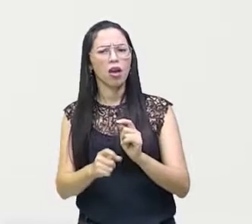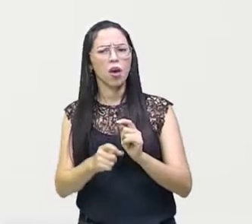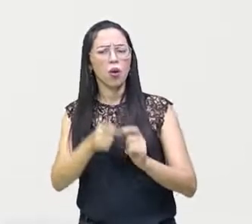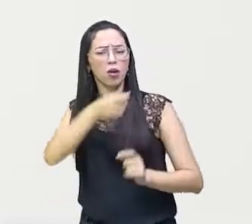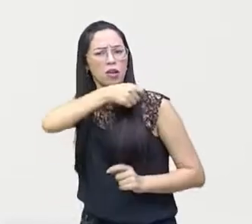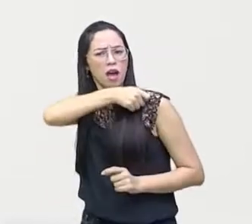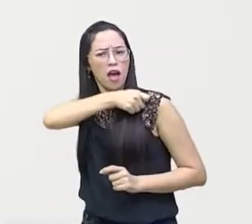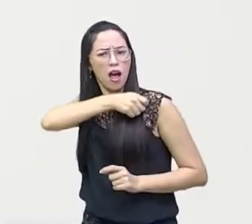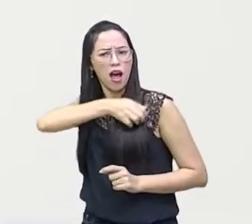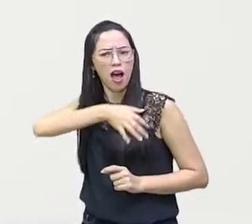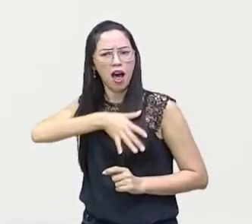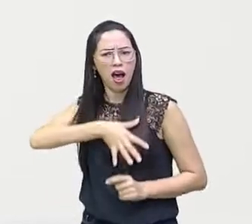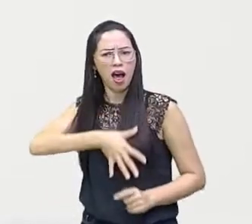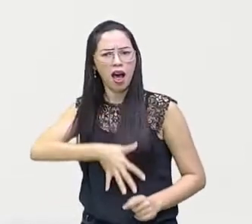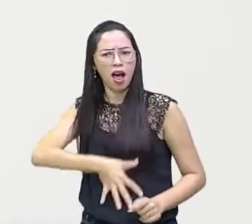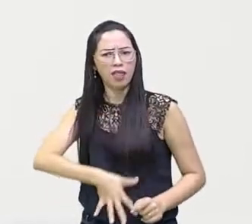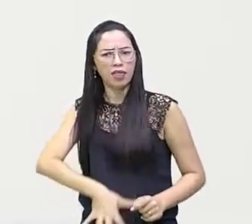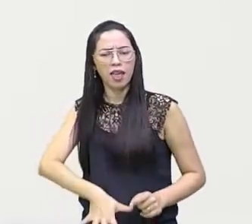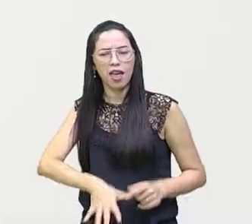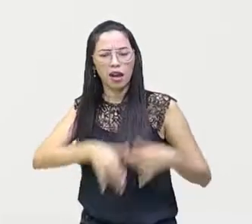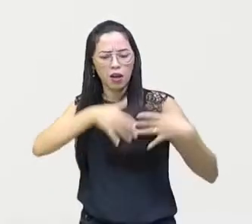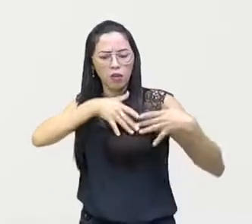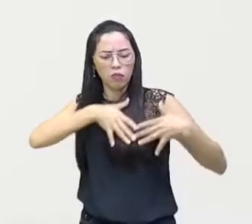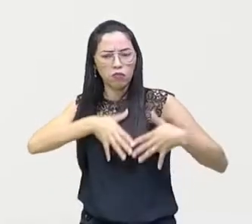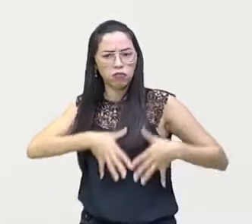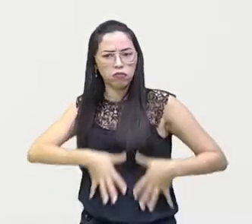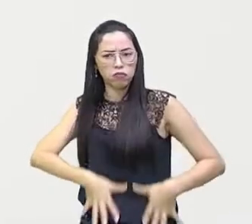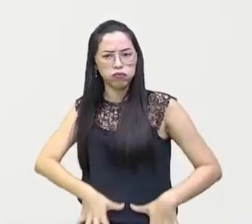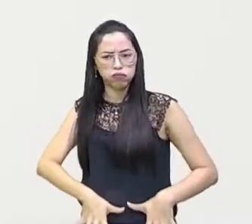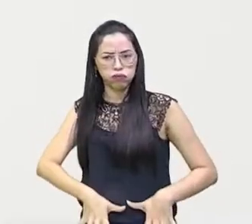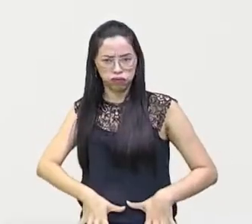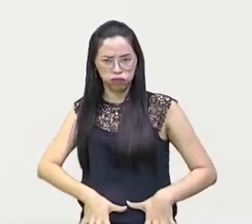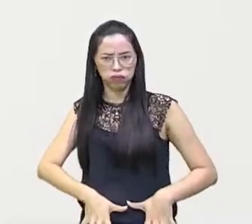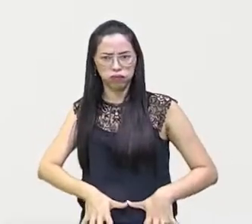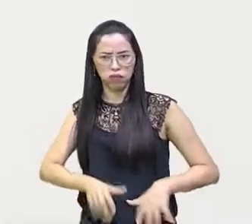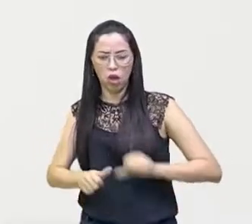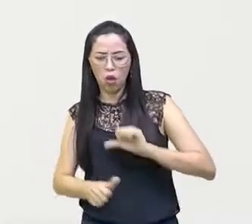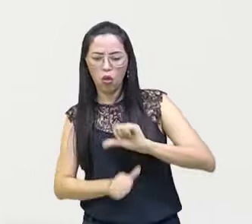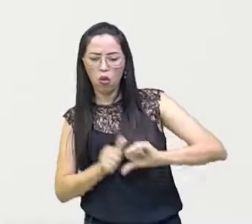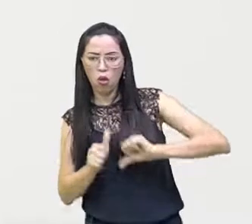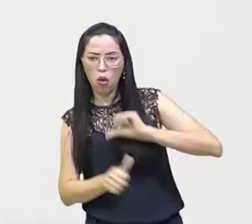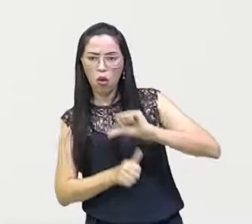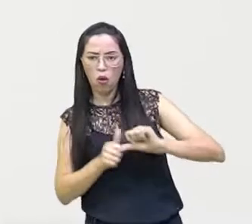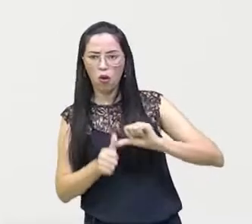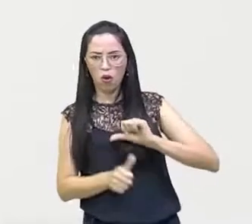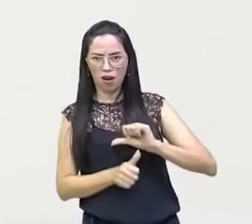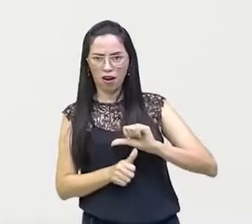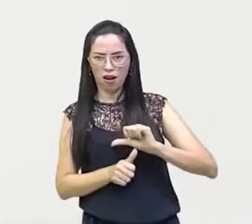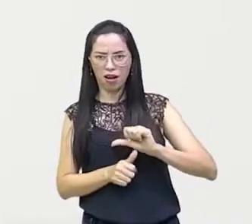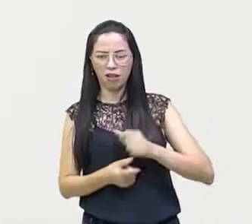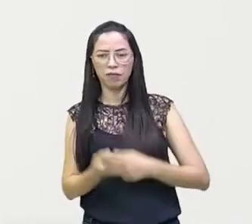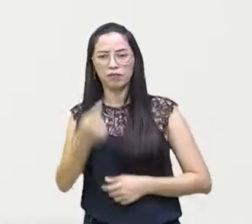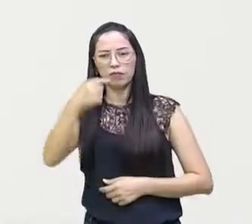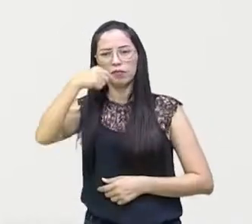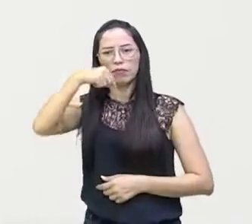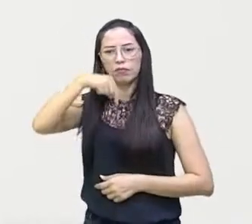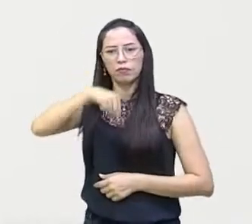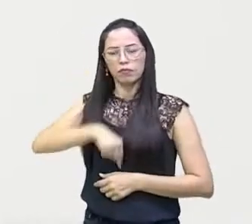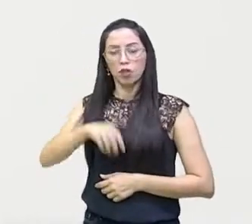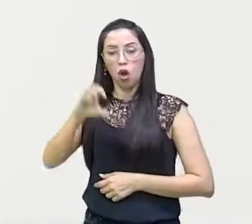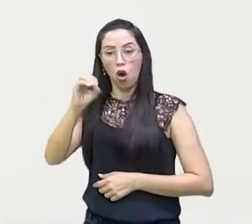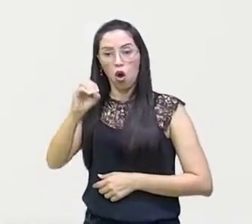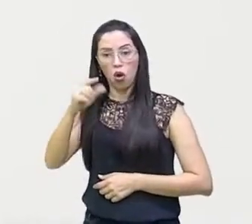sangue para que eles façam essa troca gasosa. Então, um está ligado no outro. Tanto um quanto